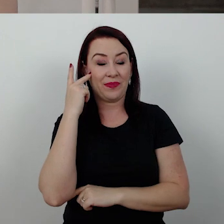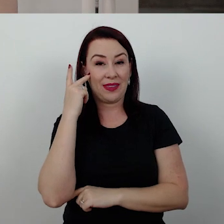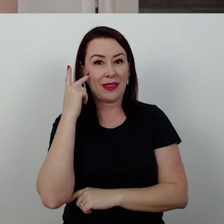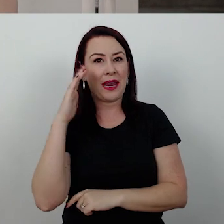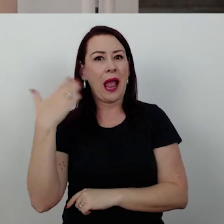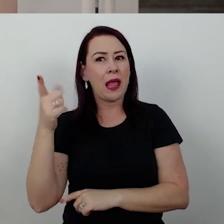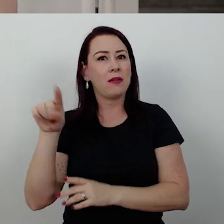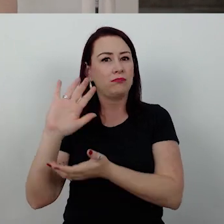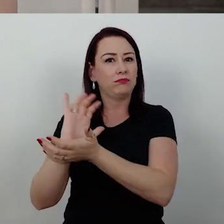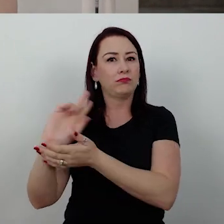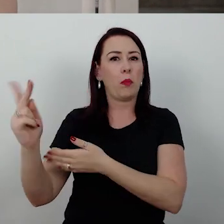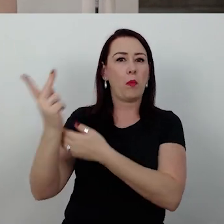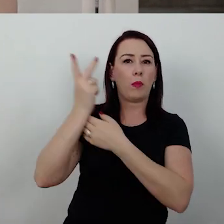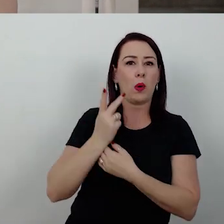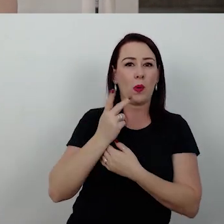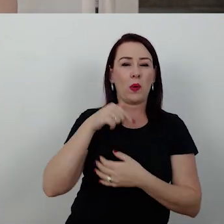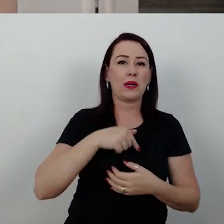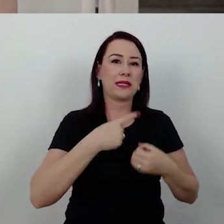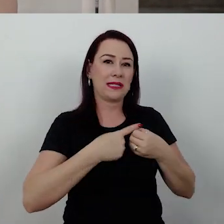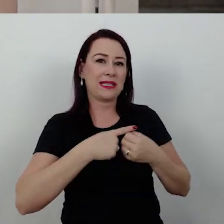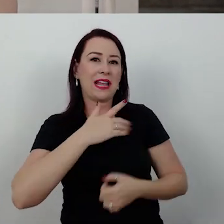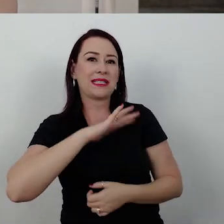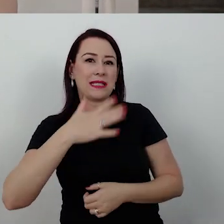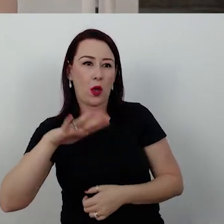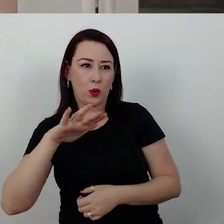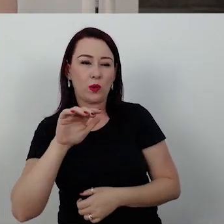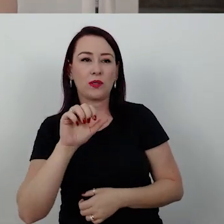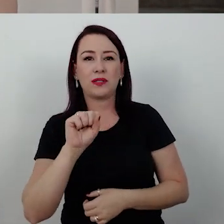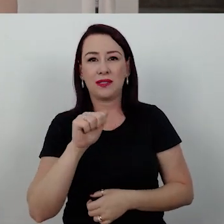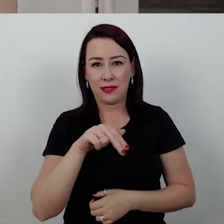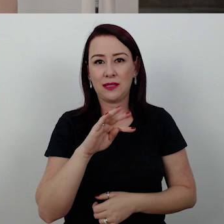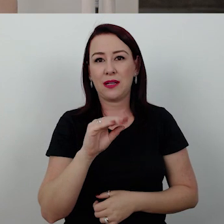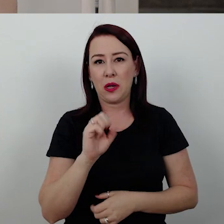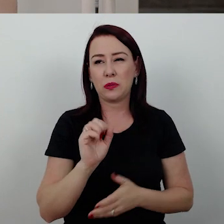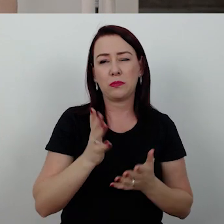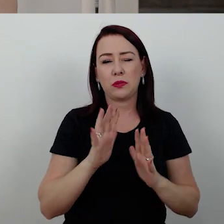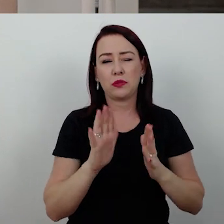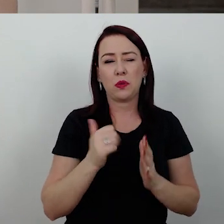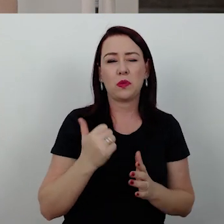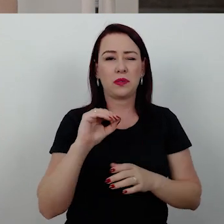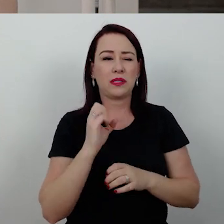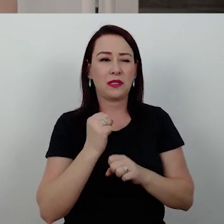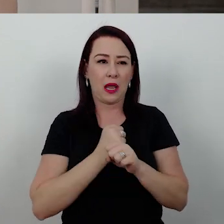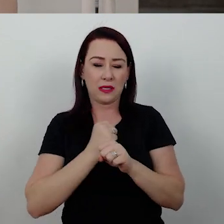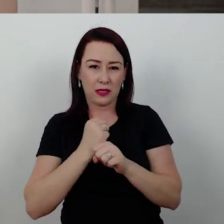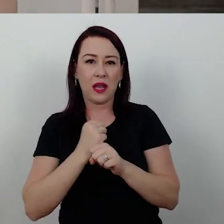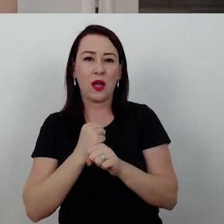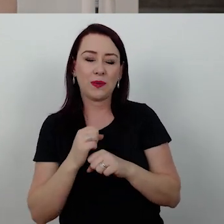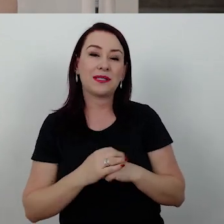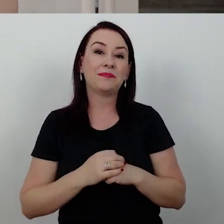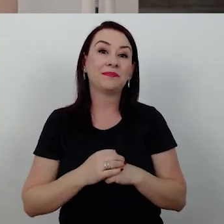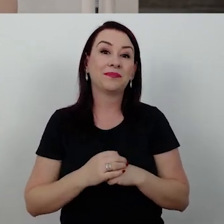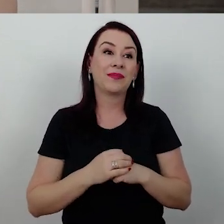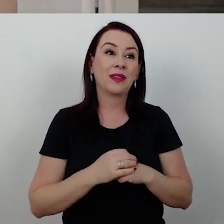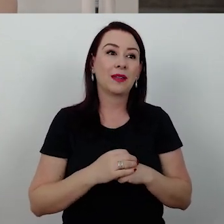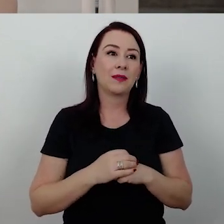ele me procura em Santos, né, com o case de Santos, já tinha mais de 10 anos de experiência ali na